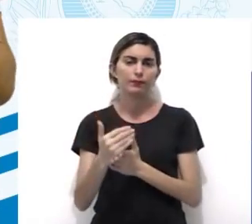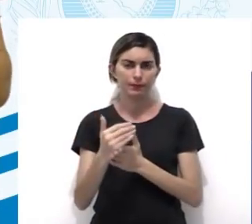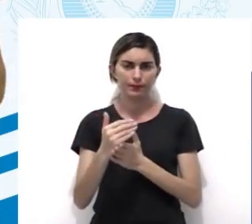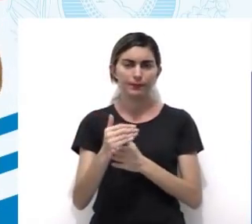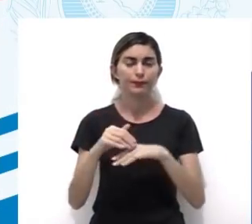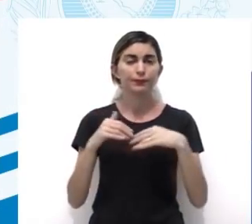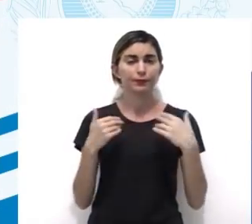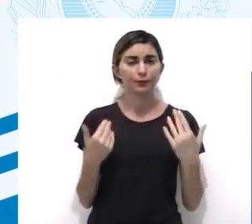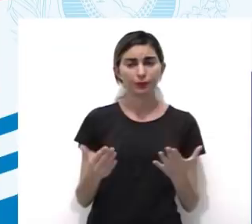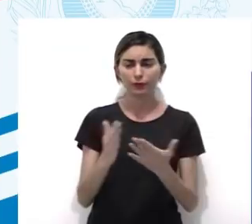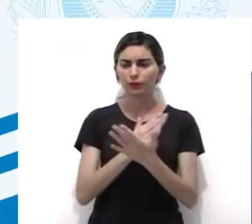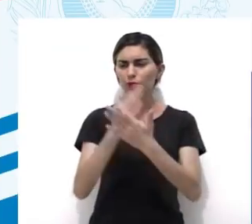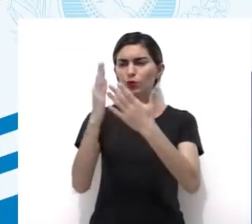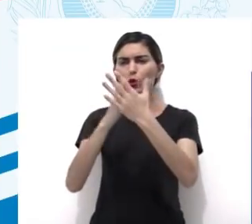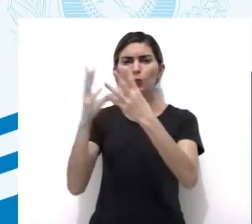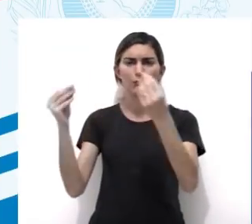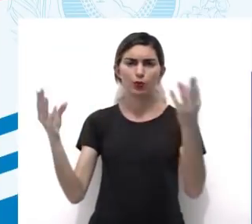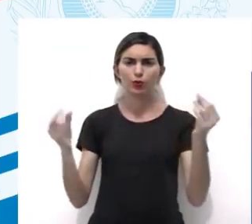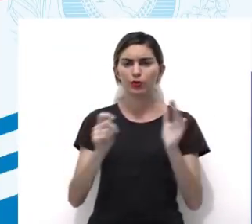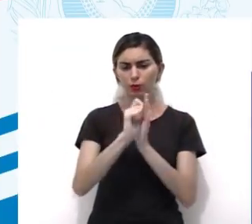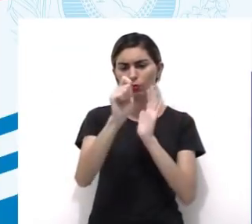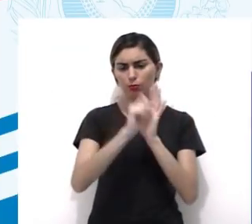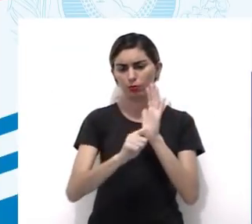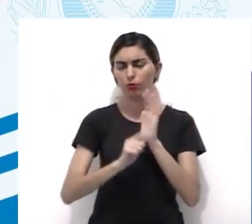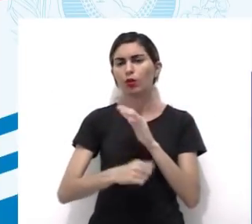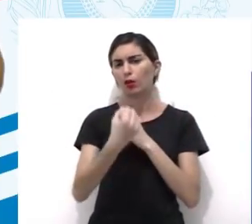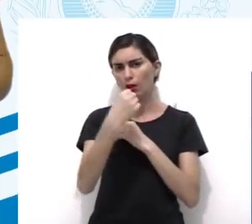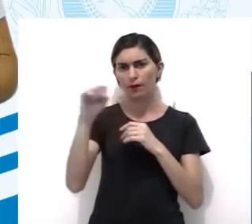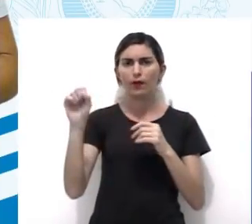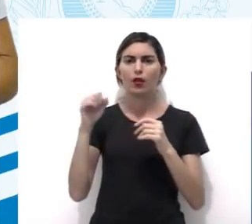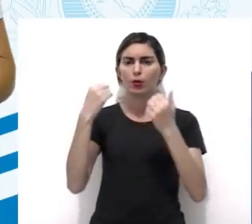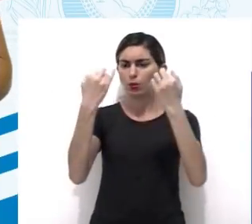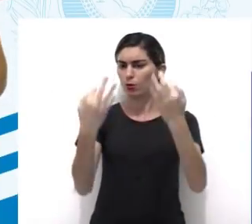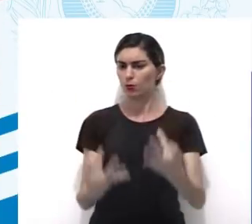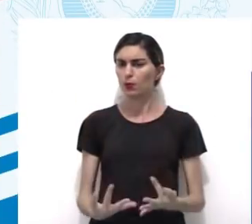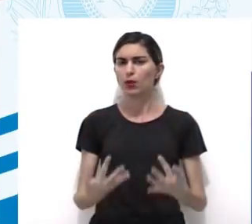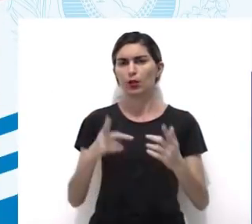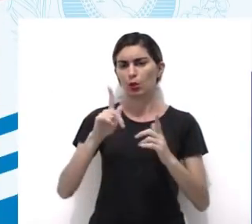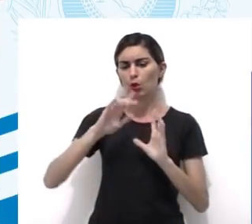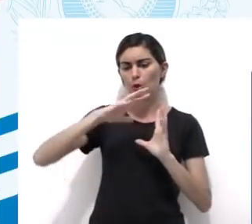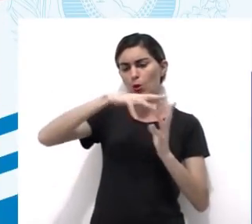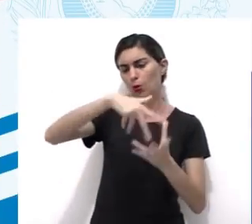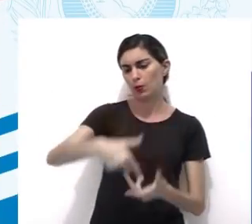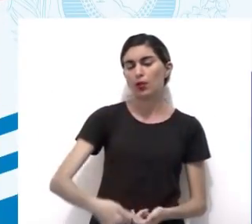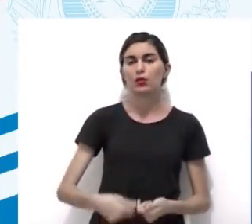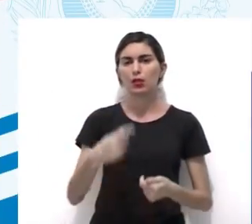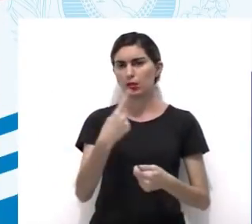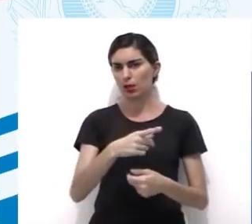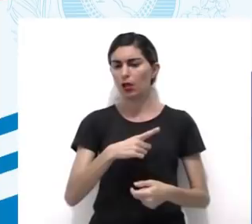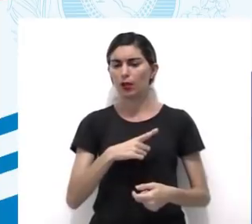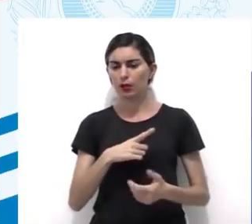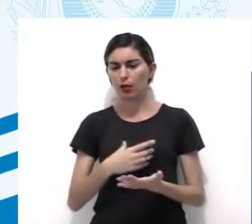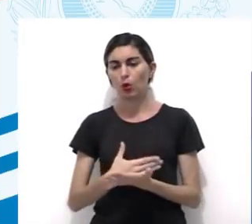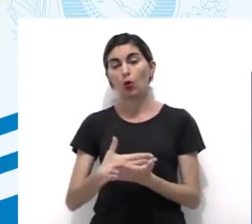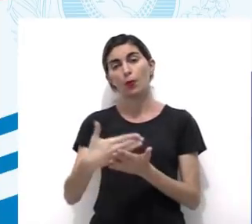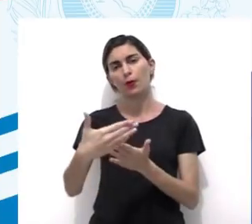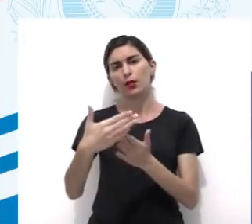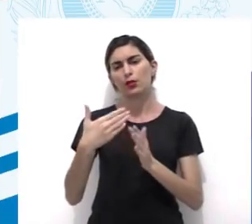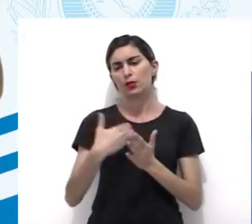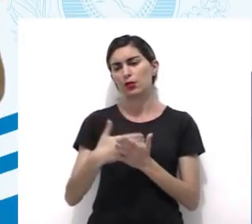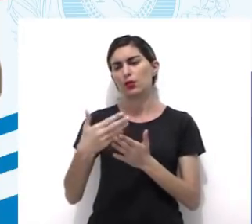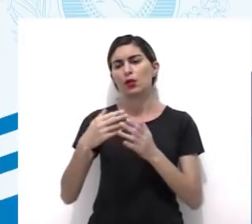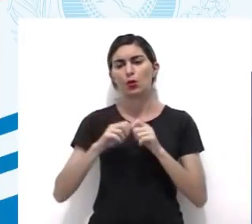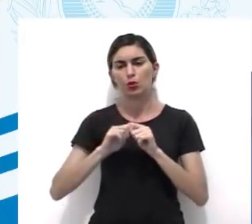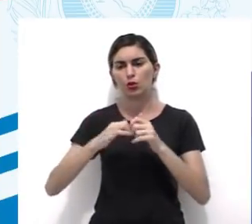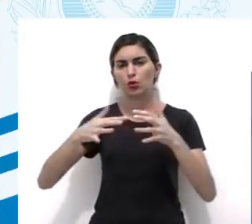No entanto, são muitos os autores que defendem a globalização, defendem que a globalização tenha se iniciado a partir